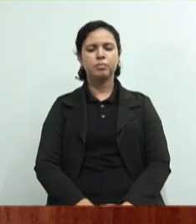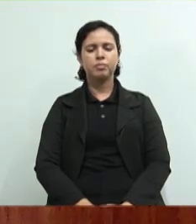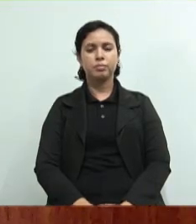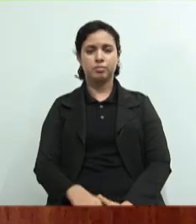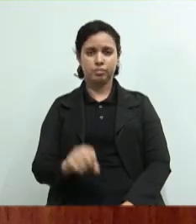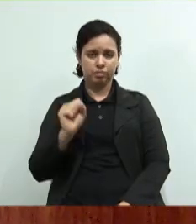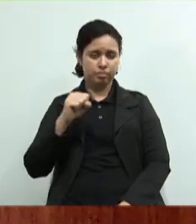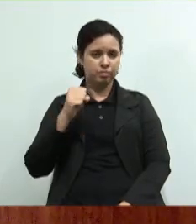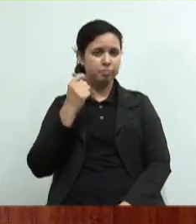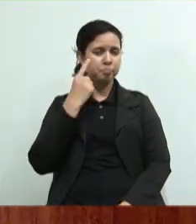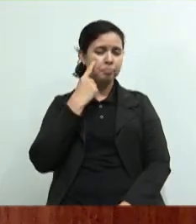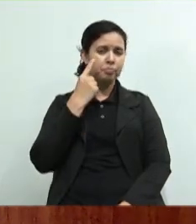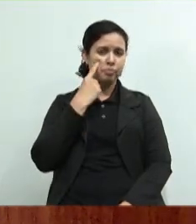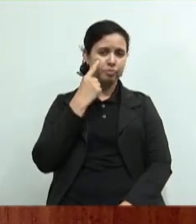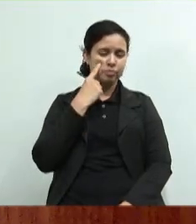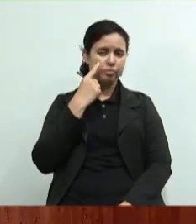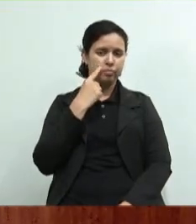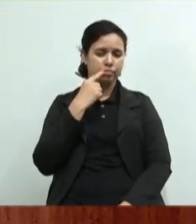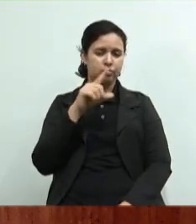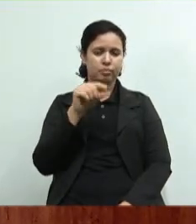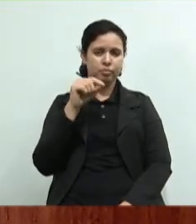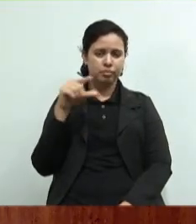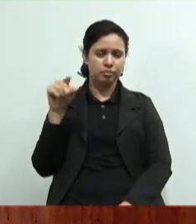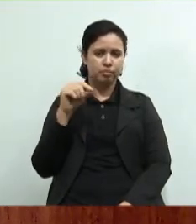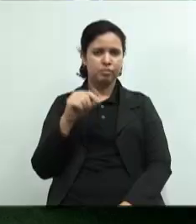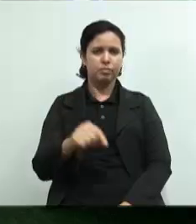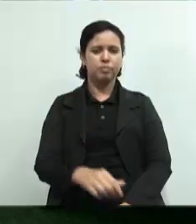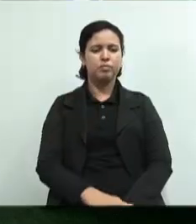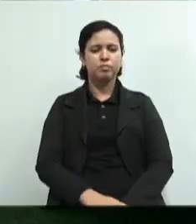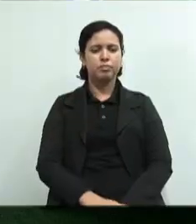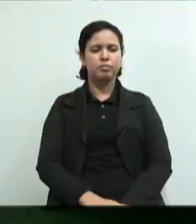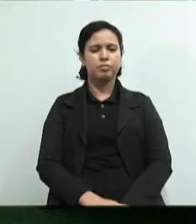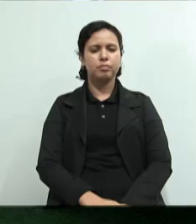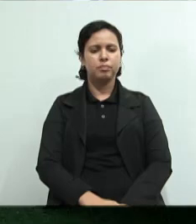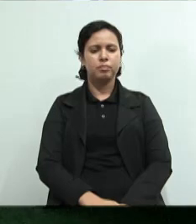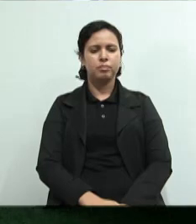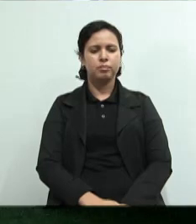puxando aqui umas. Eu vi que a escola...